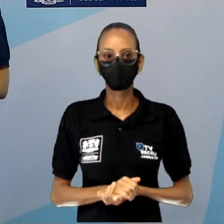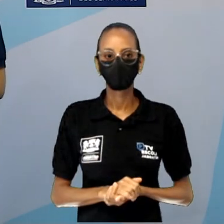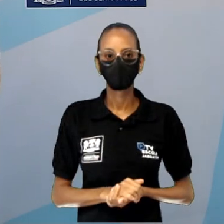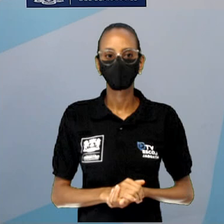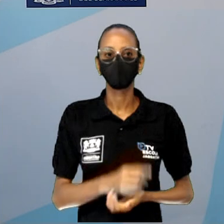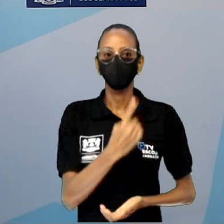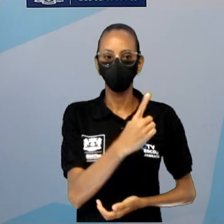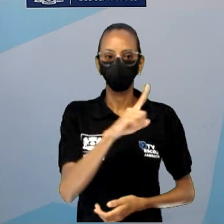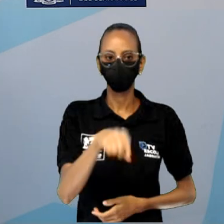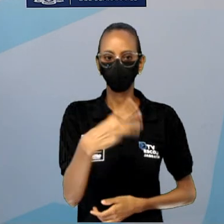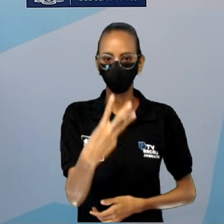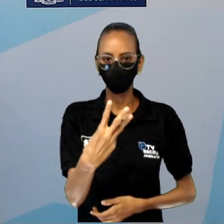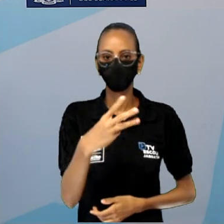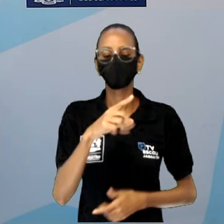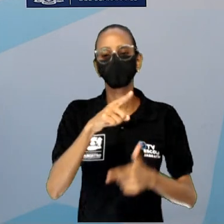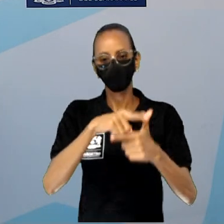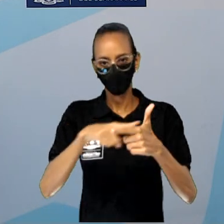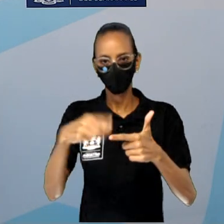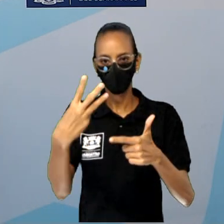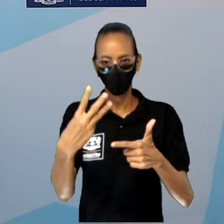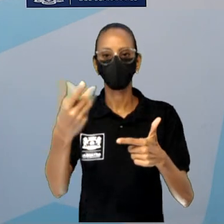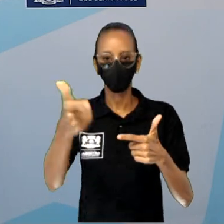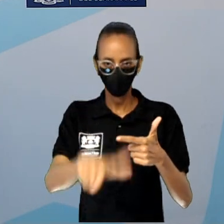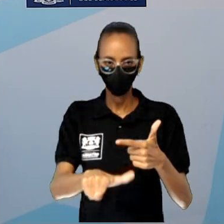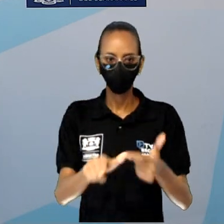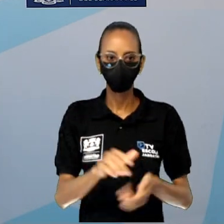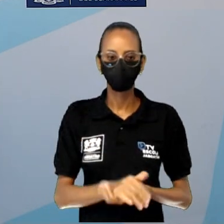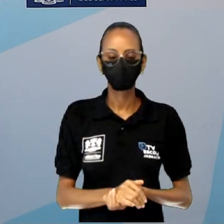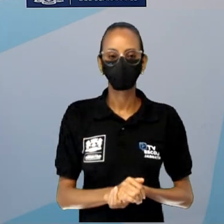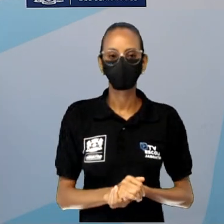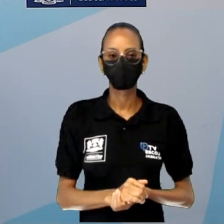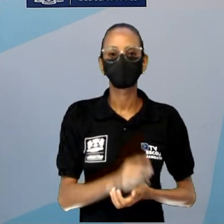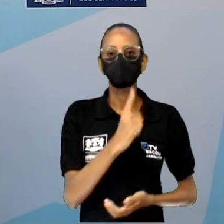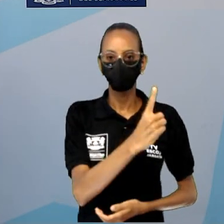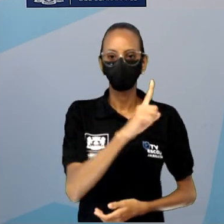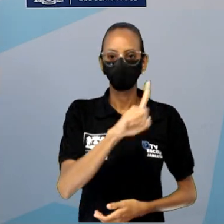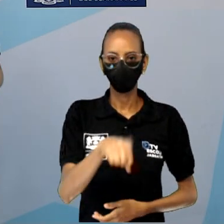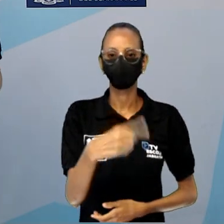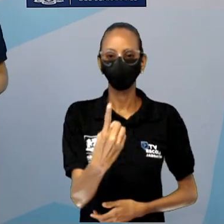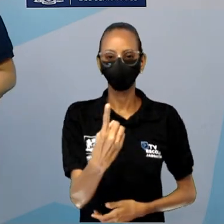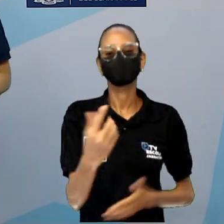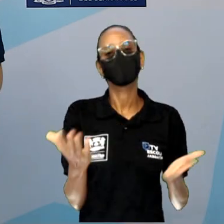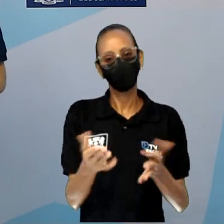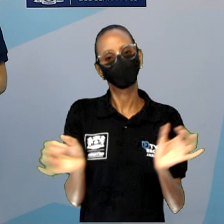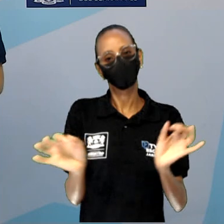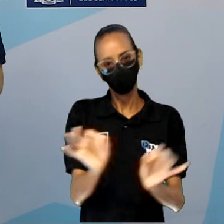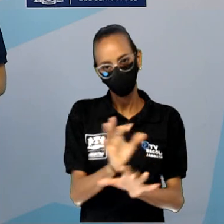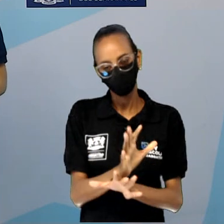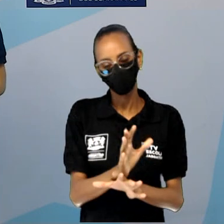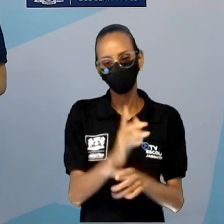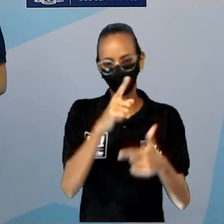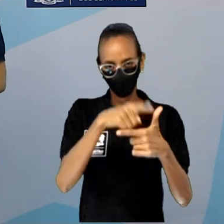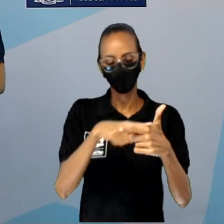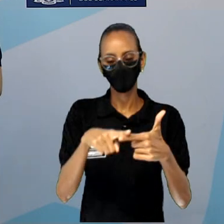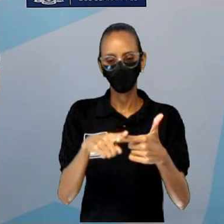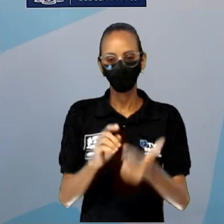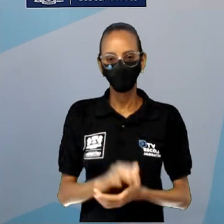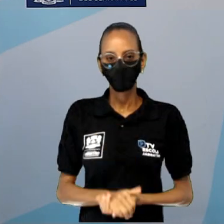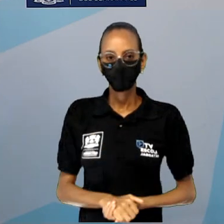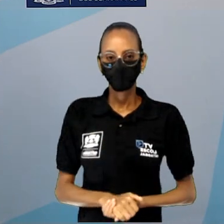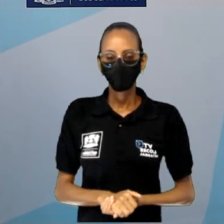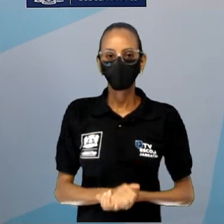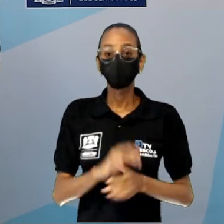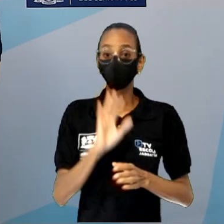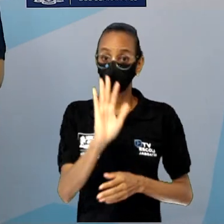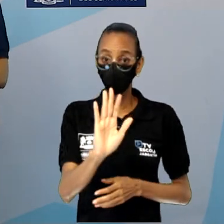3. Depois a gente vai dividir para 3 de novo e eu tenho 1 e 1. Agora a gente acabou com essa divisão, né? Para poder